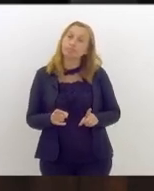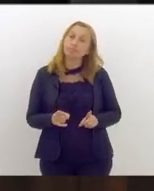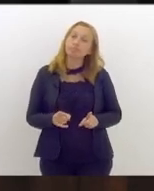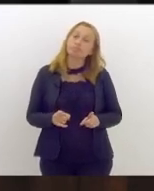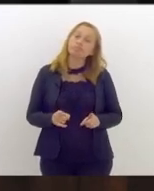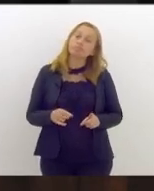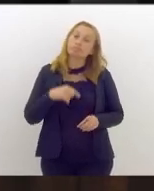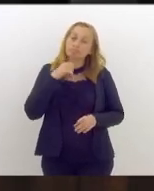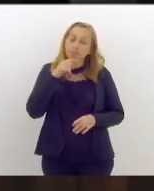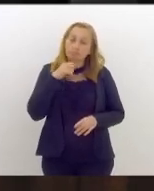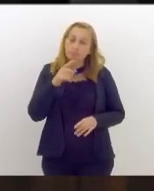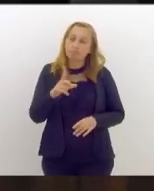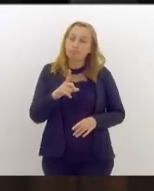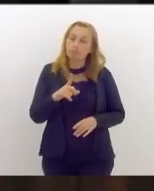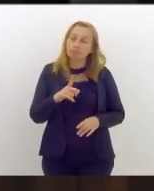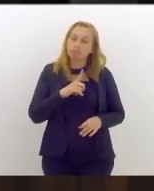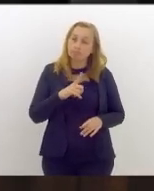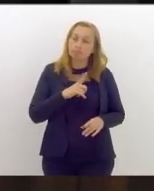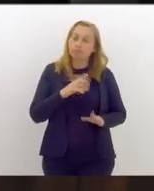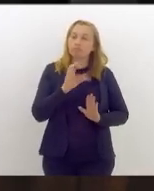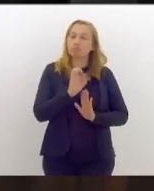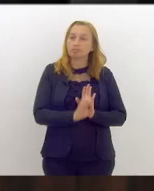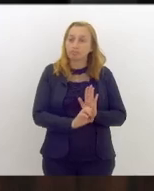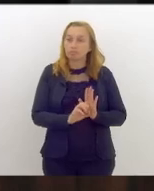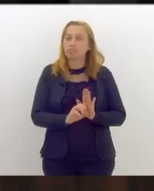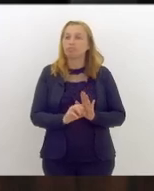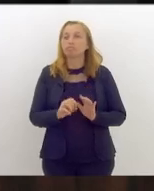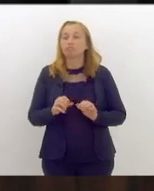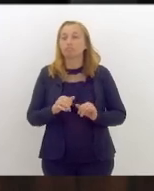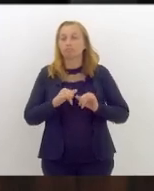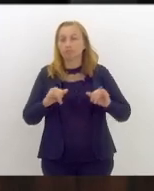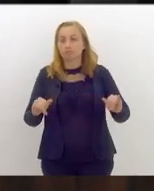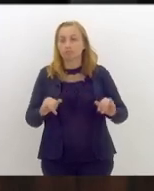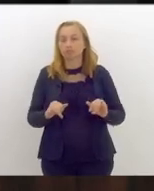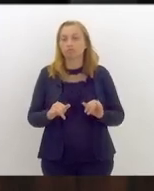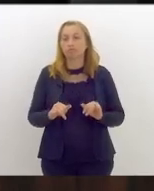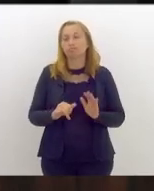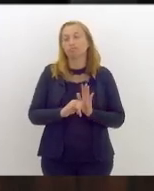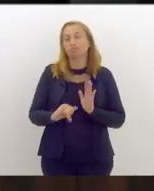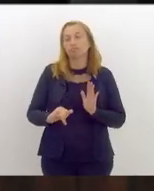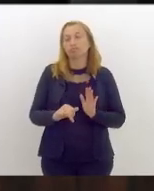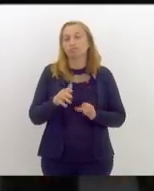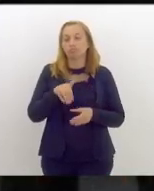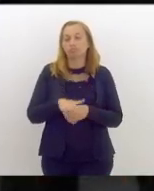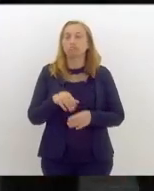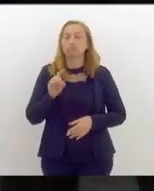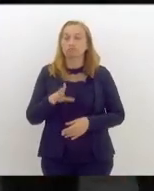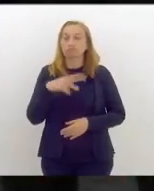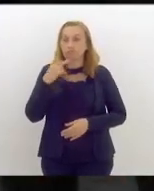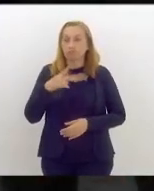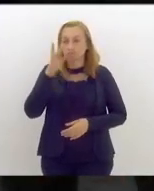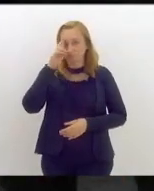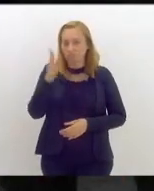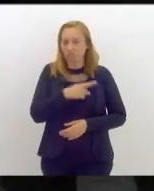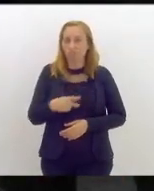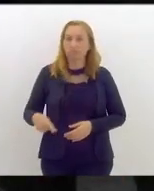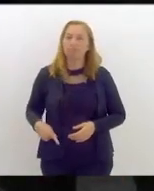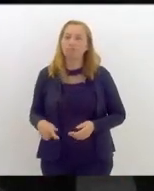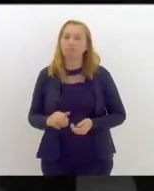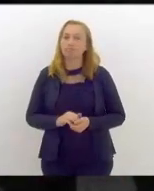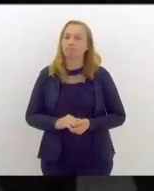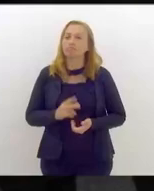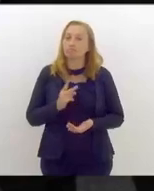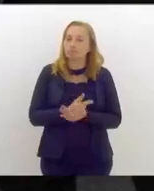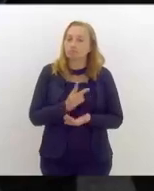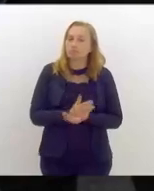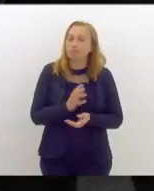Sana todas as dúvidas da emenda da publicação e a gente volta Presidente sabe complementando retificando um pouco porque ainda